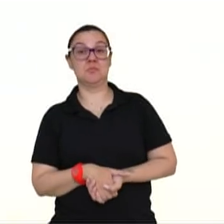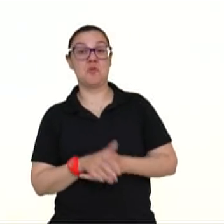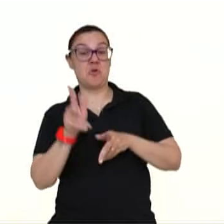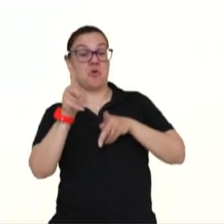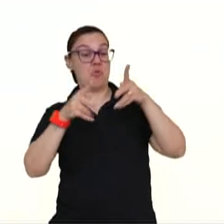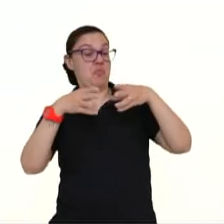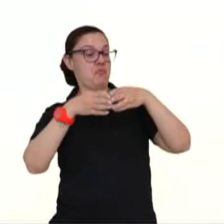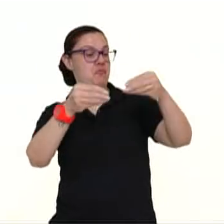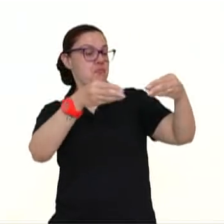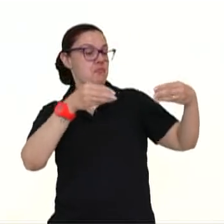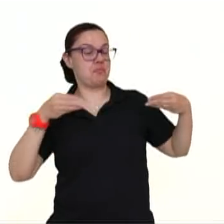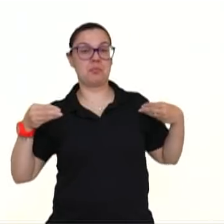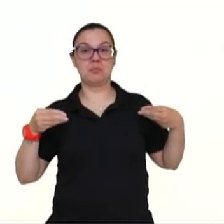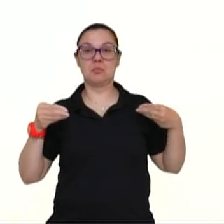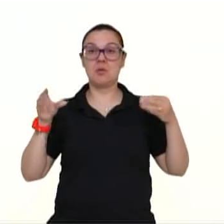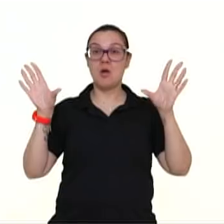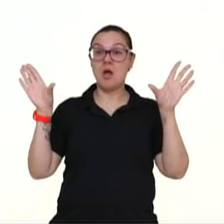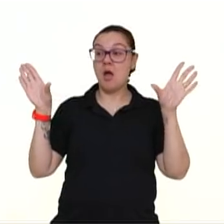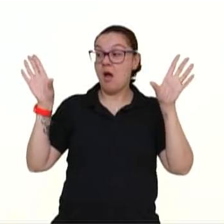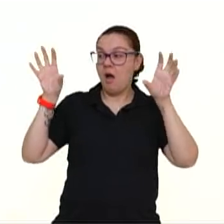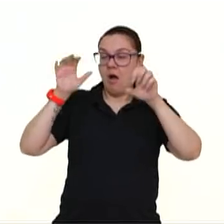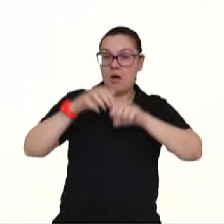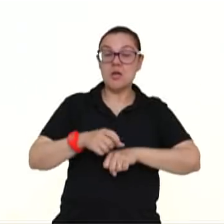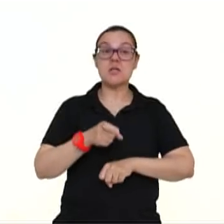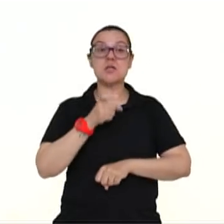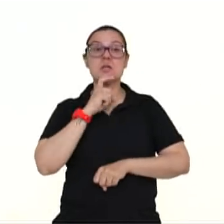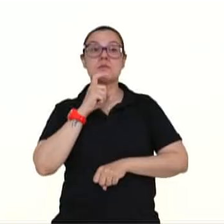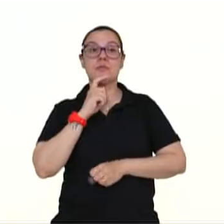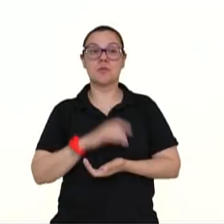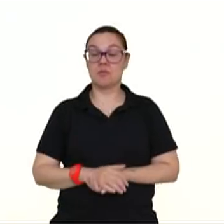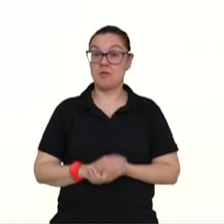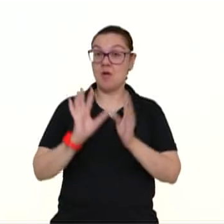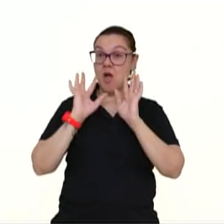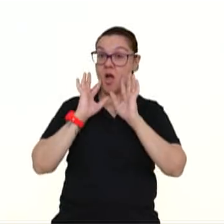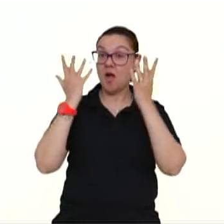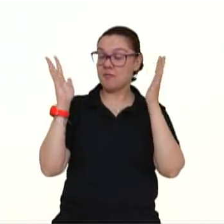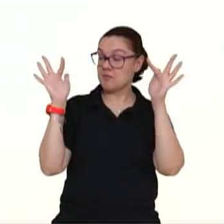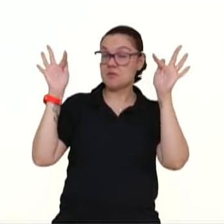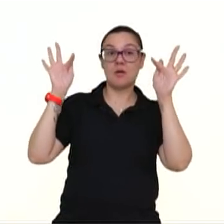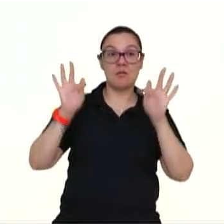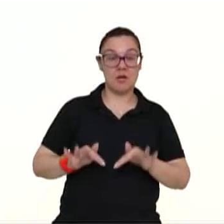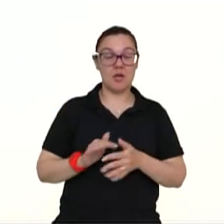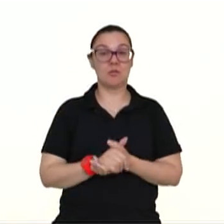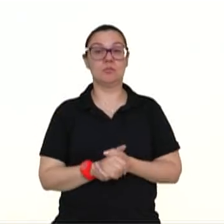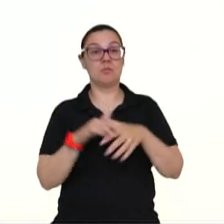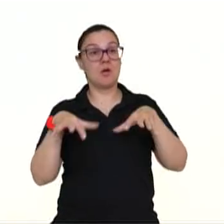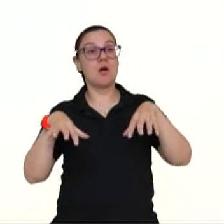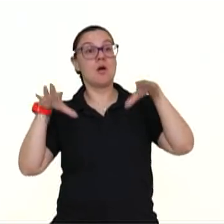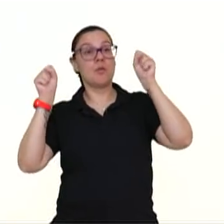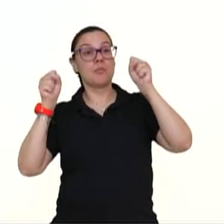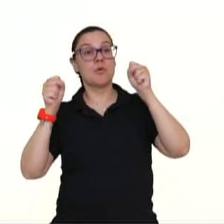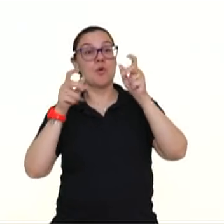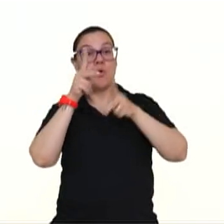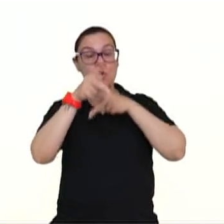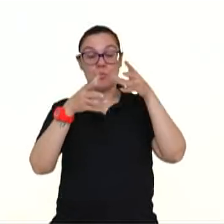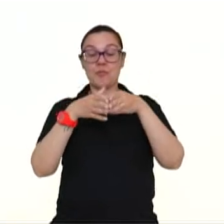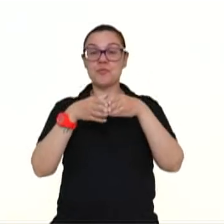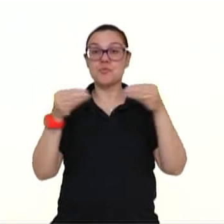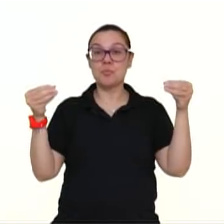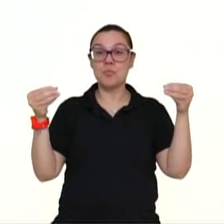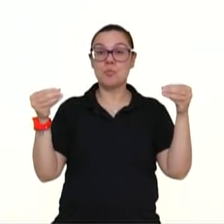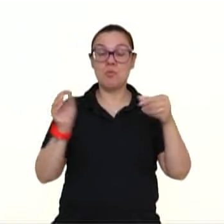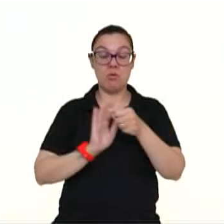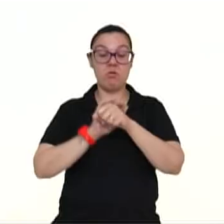povo sumiu, a noite esfriou. A festa acabou, a luz apagou, o povo sumiu e a